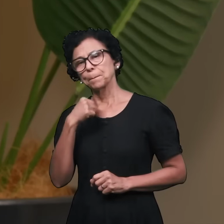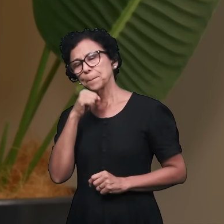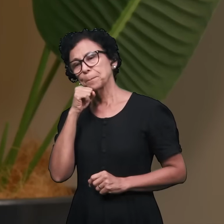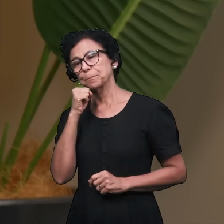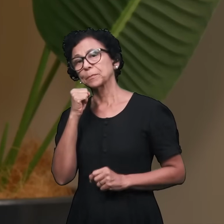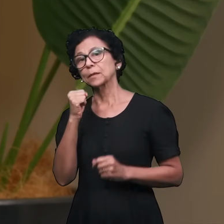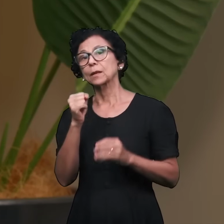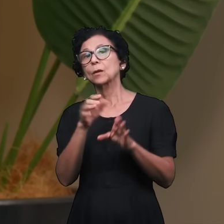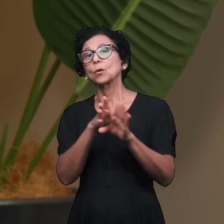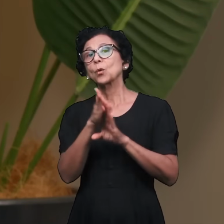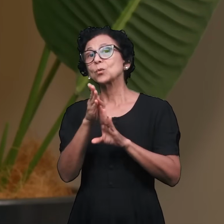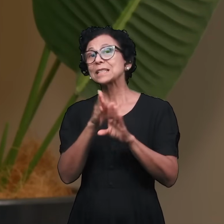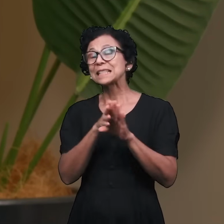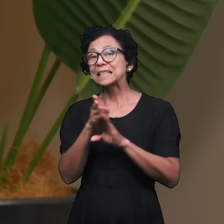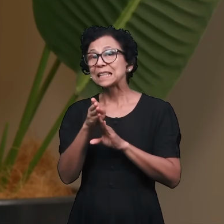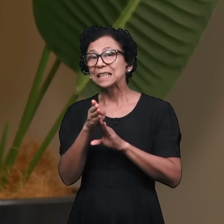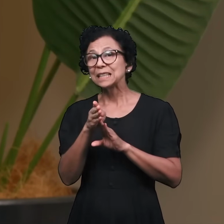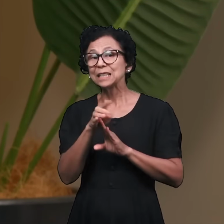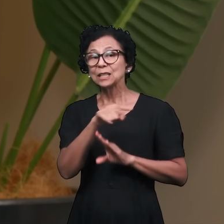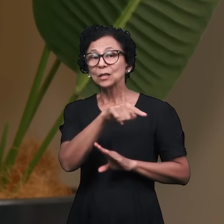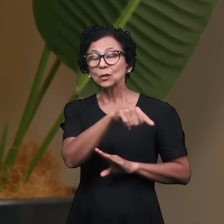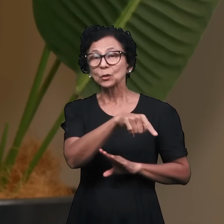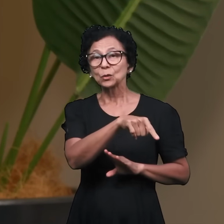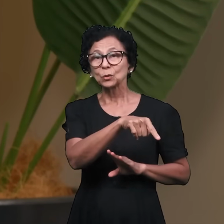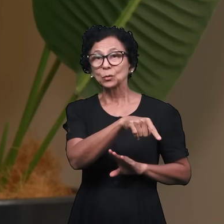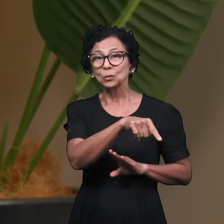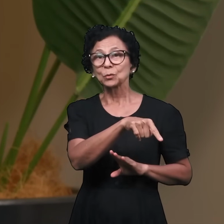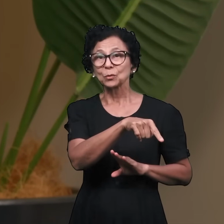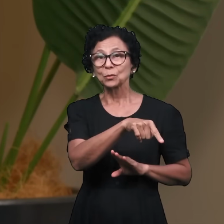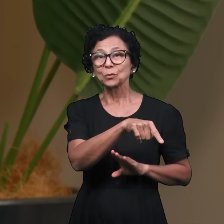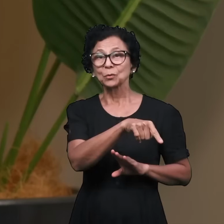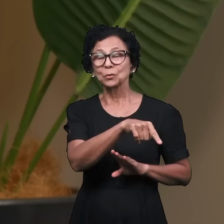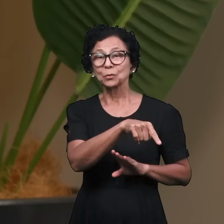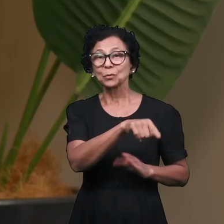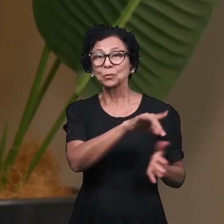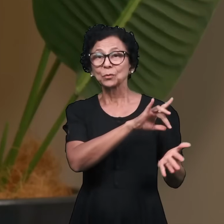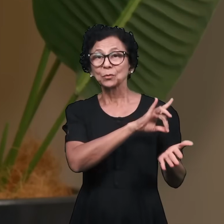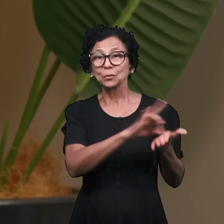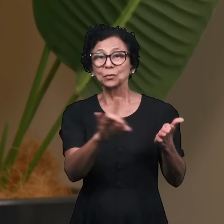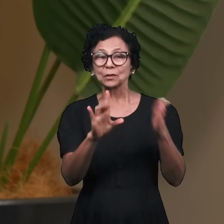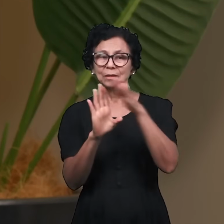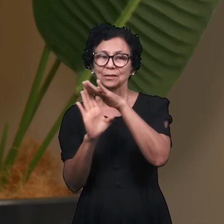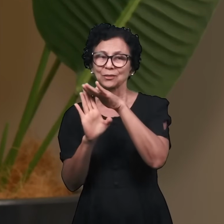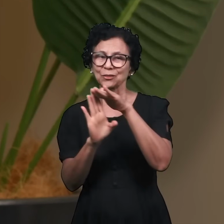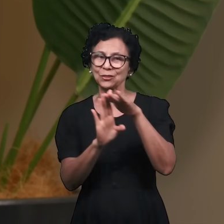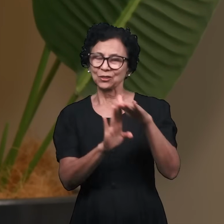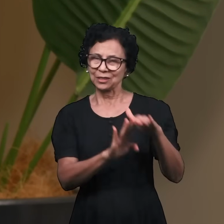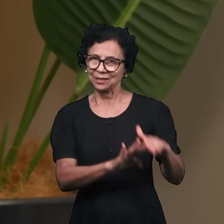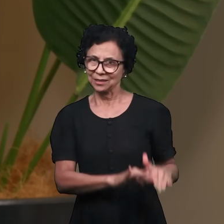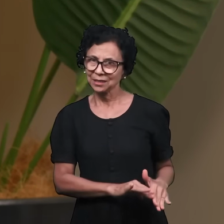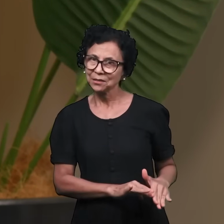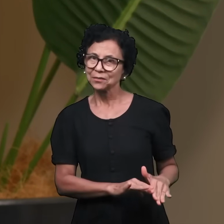mãe te livram das ciladas deste mundo. Então você não vai correr riscos